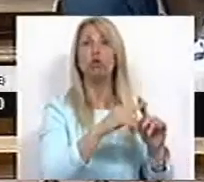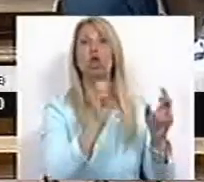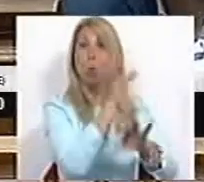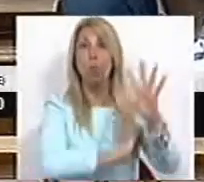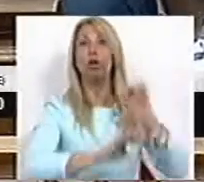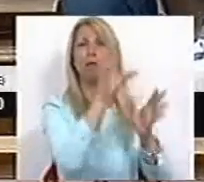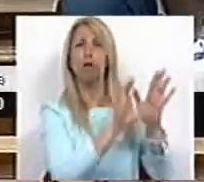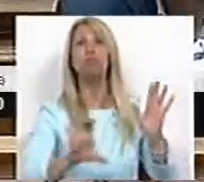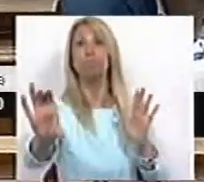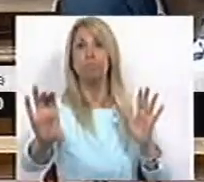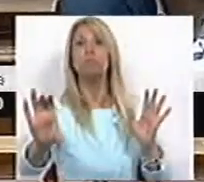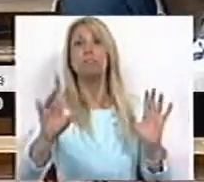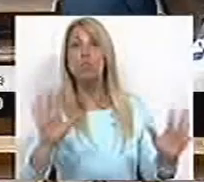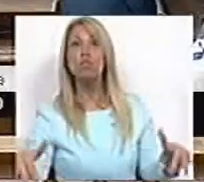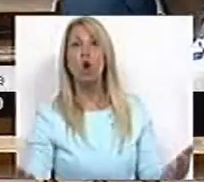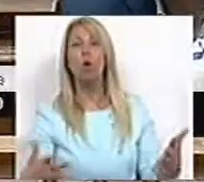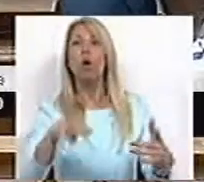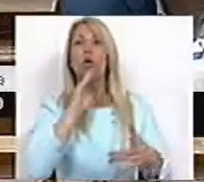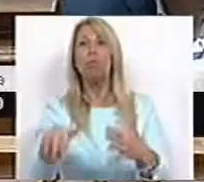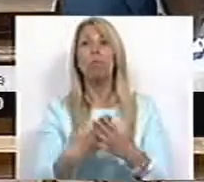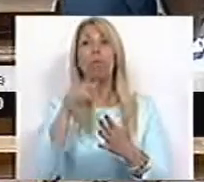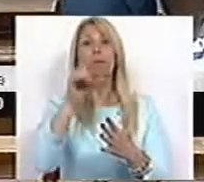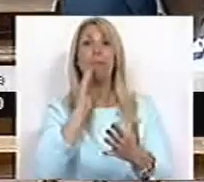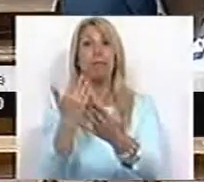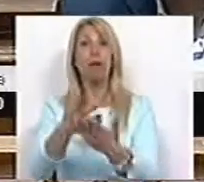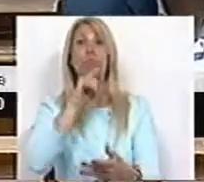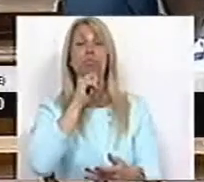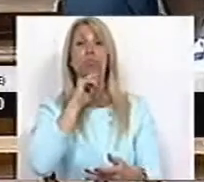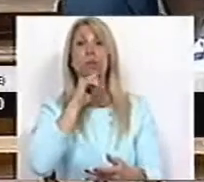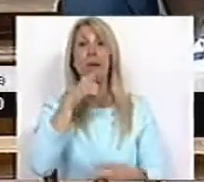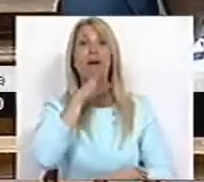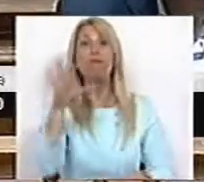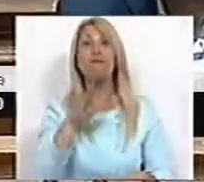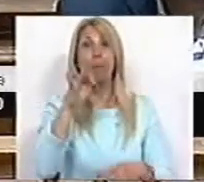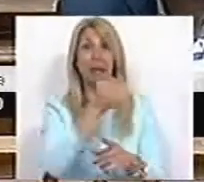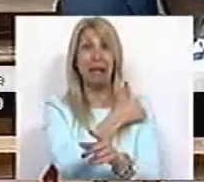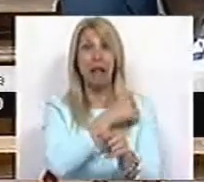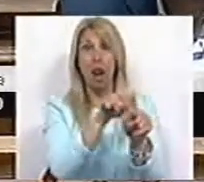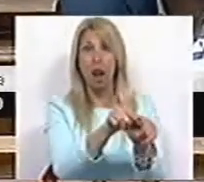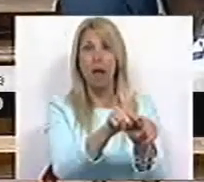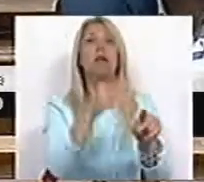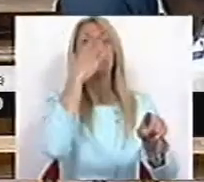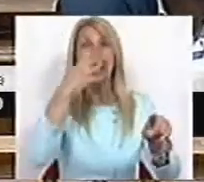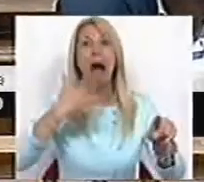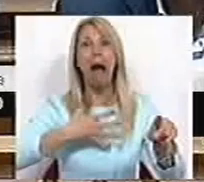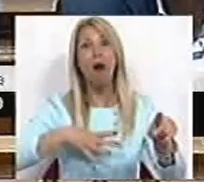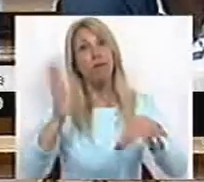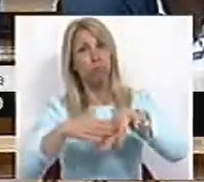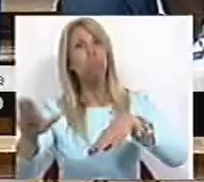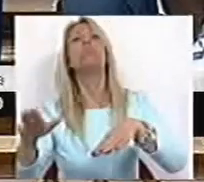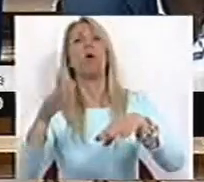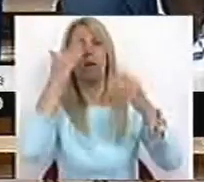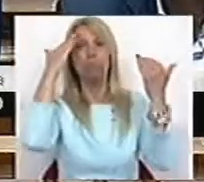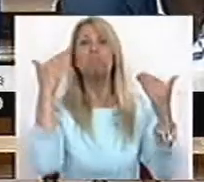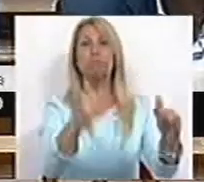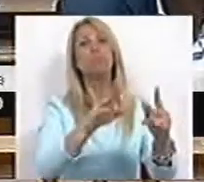comunitários. Propomos também que seja dada a possibilidade às famílias que habitam as ilhas saírem as ilhas, se assim desejarem, para